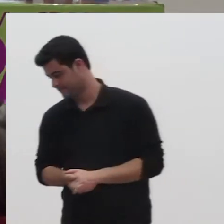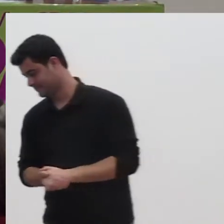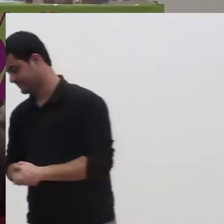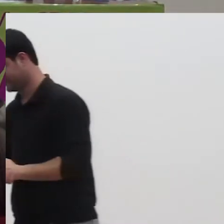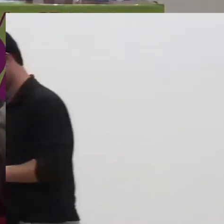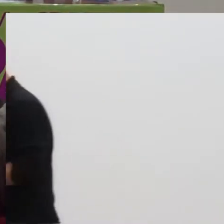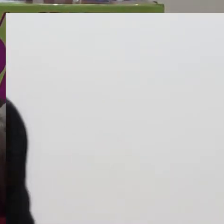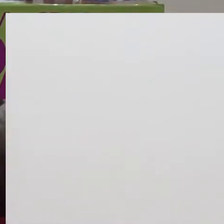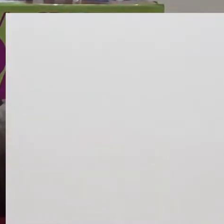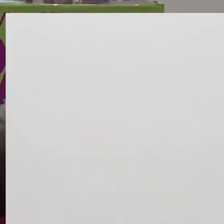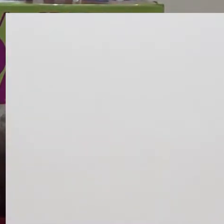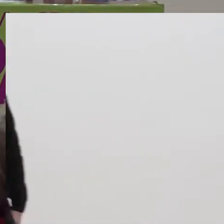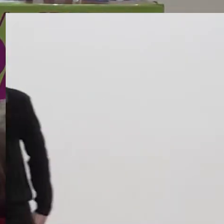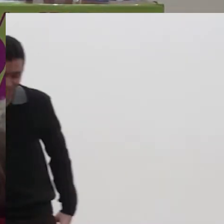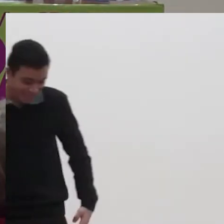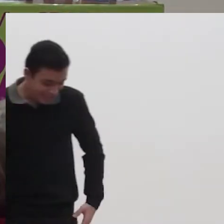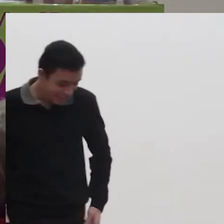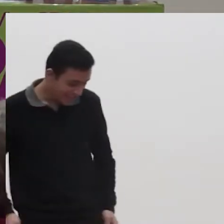Daí agora inverto.